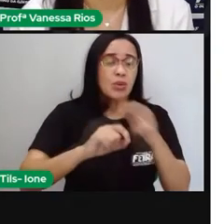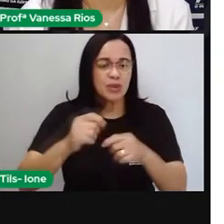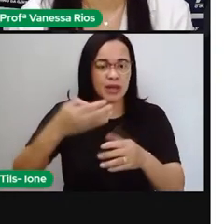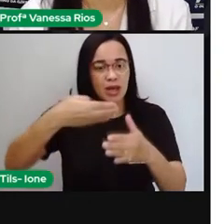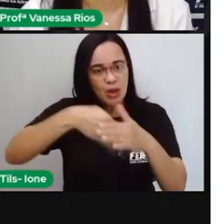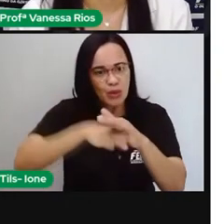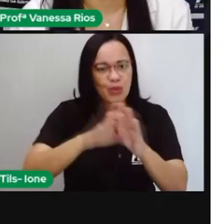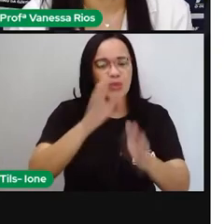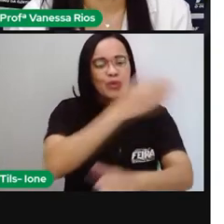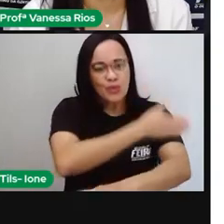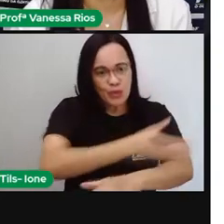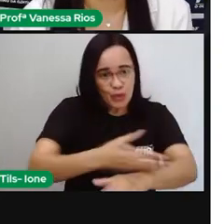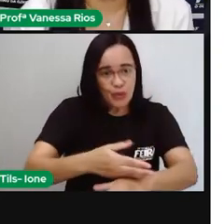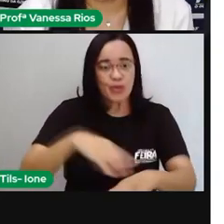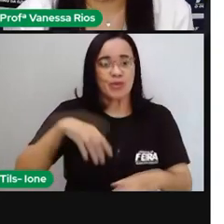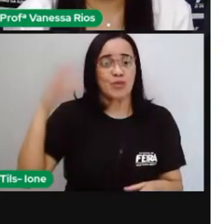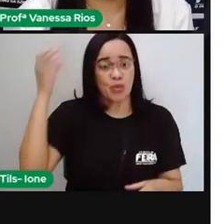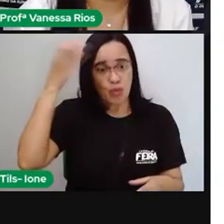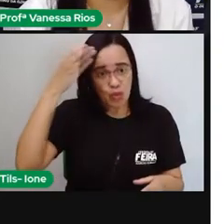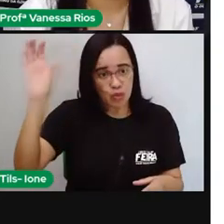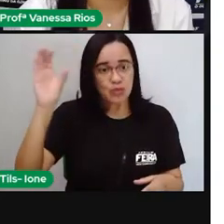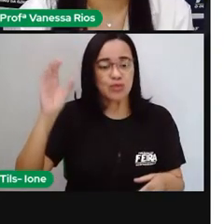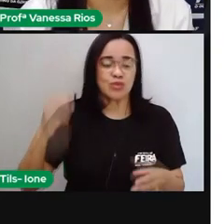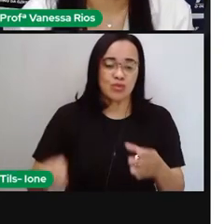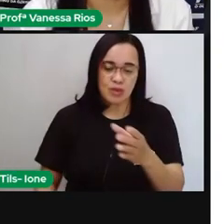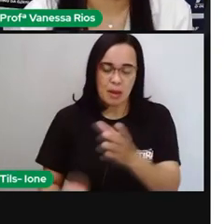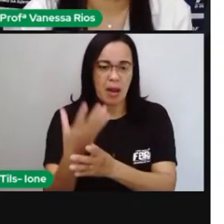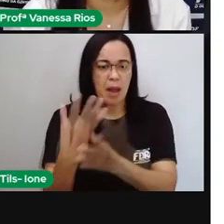a formação do povo brasileiro.